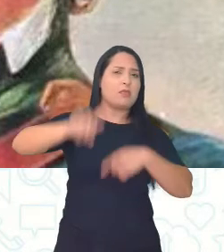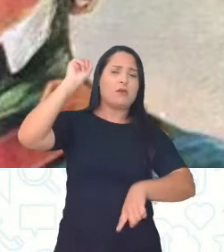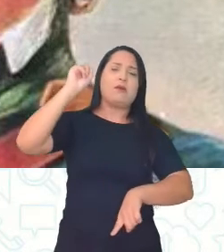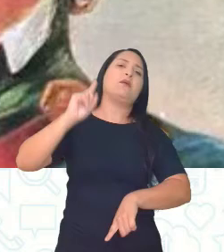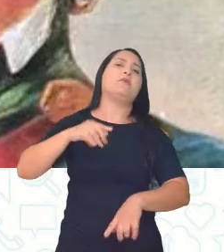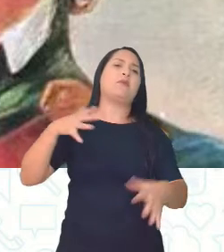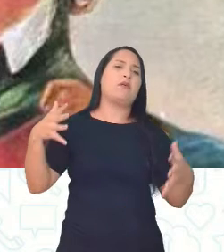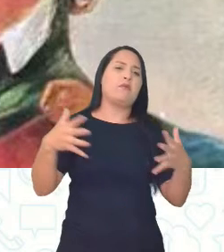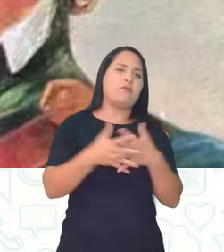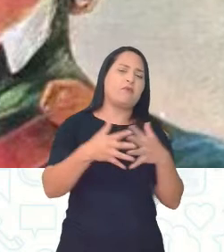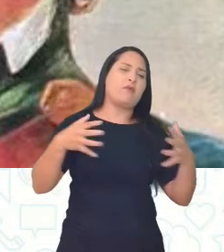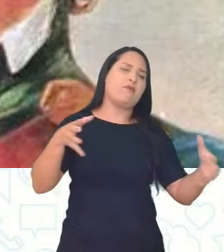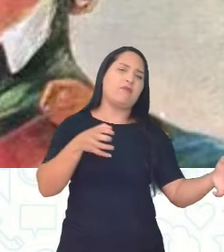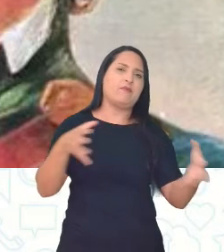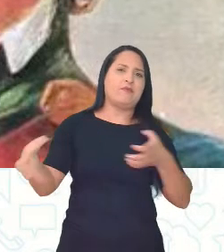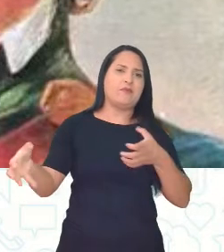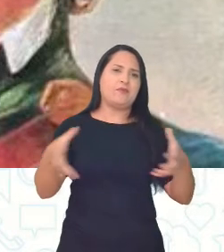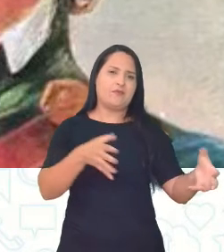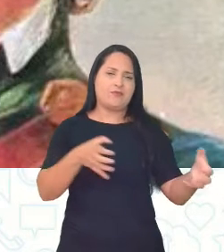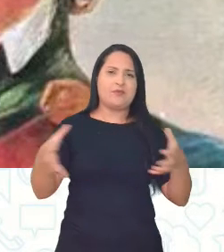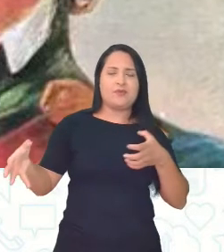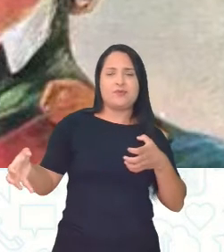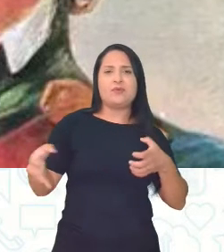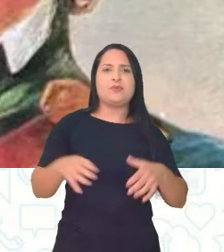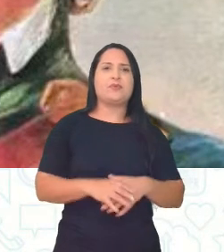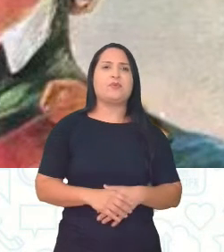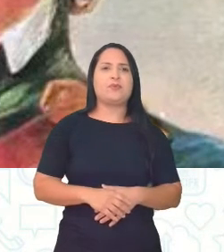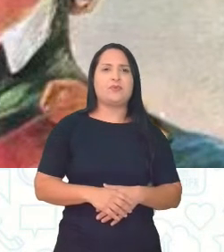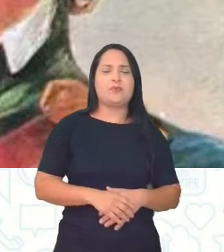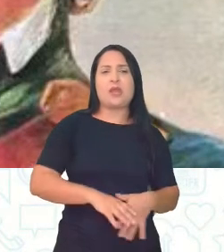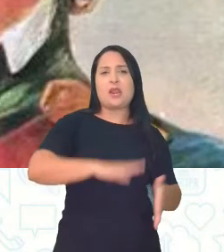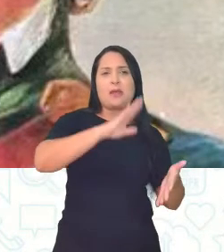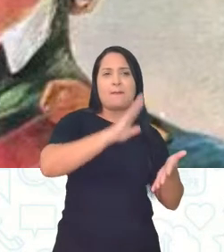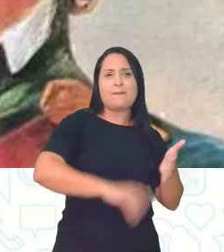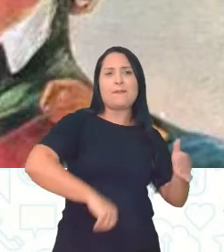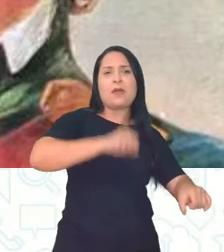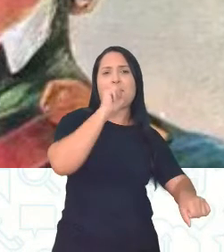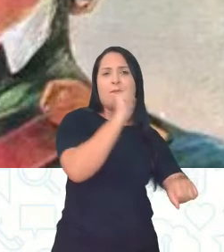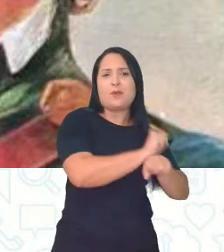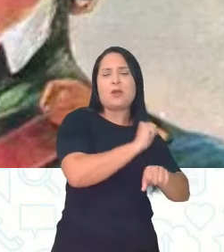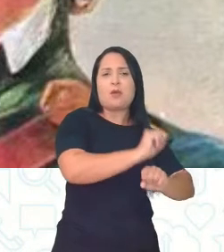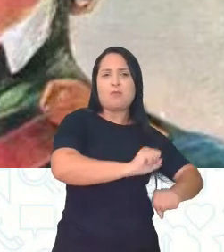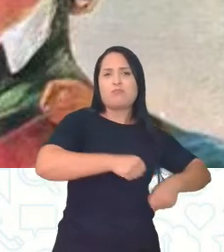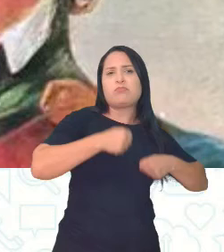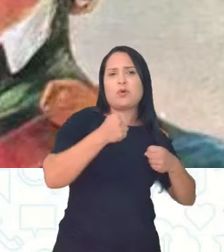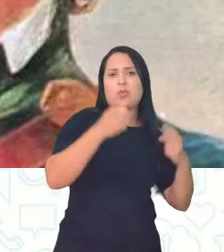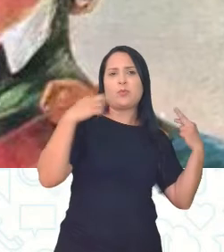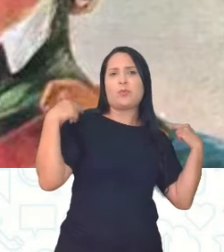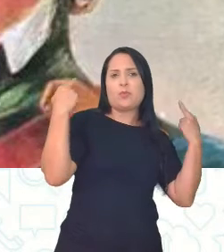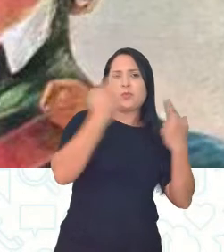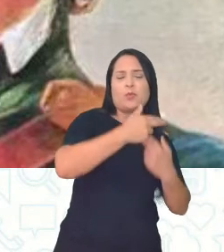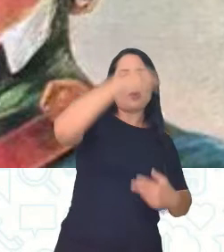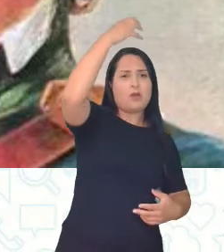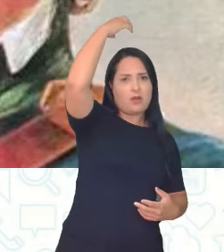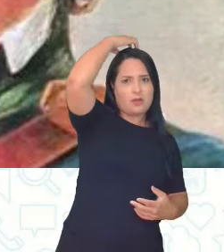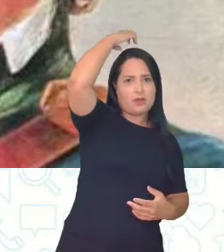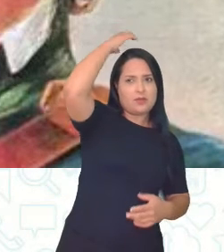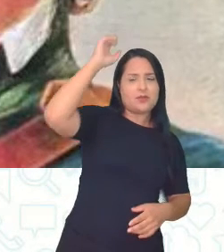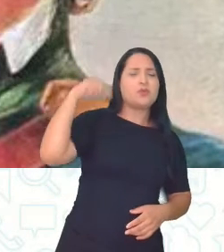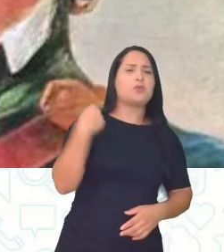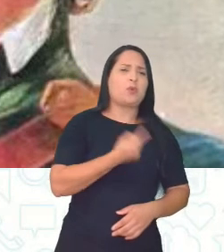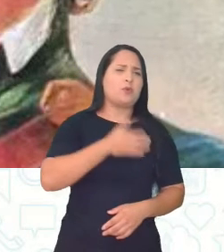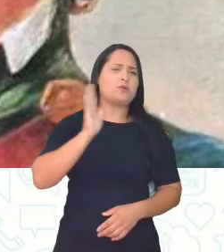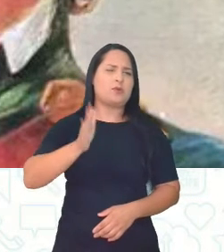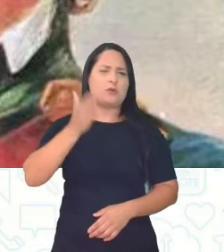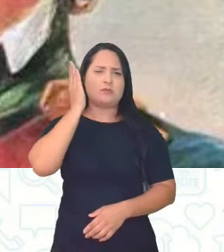desses confrontos aí, era descentralizar esse poder aí de Dom Pedro. E outra figura também a gente viu na aula anterior,